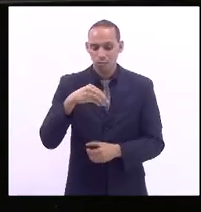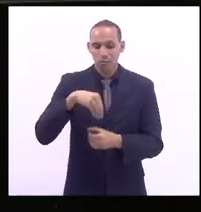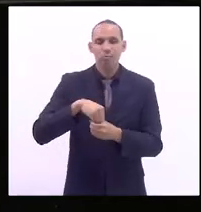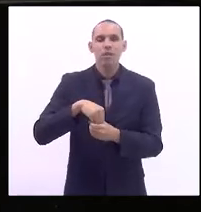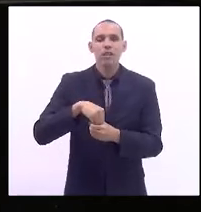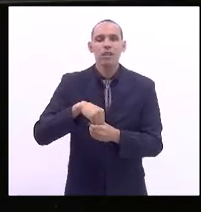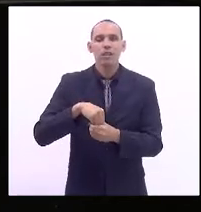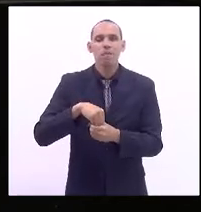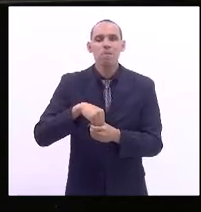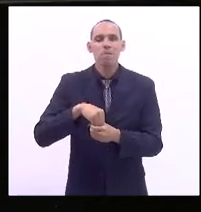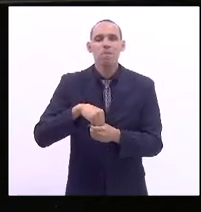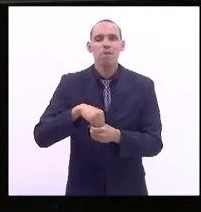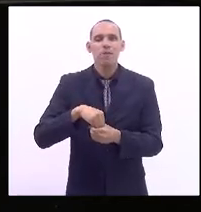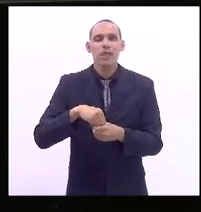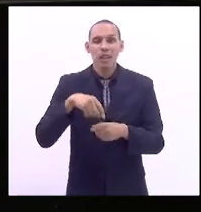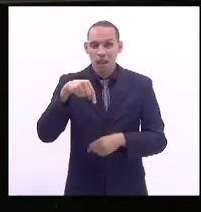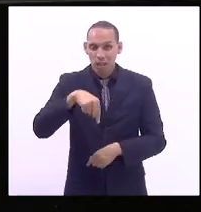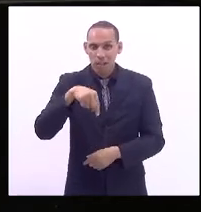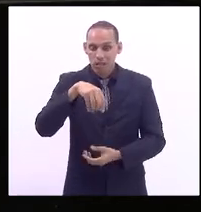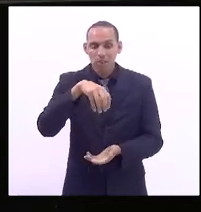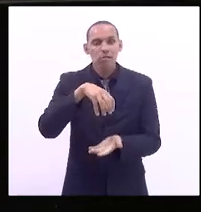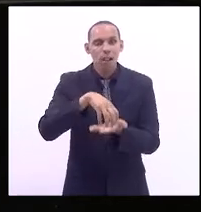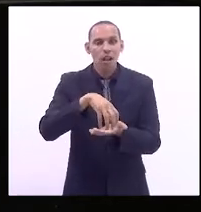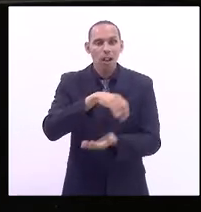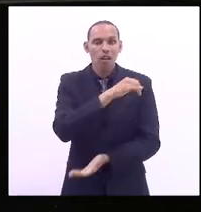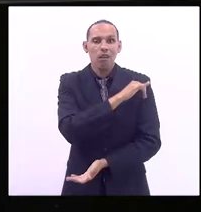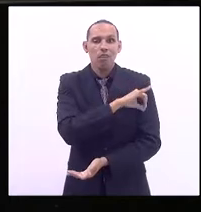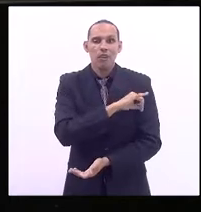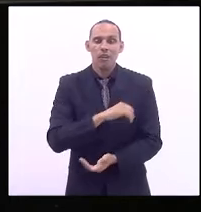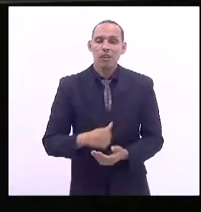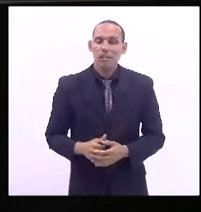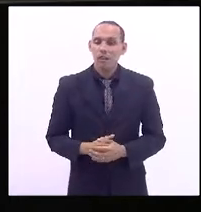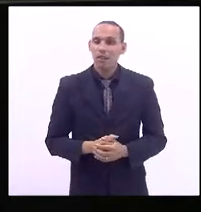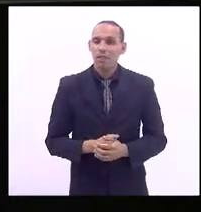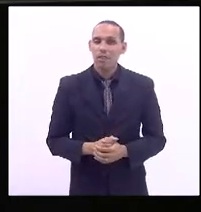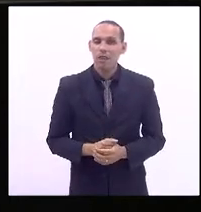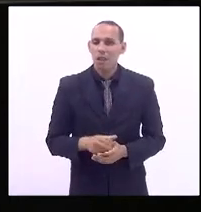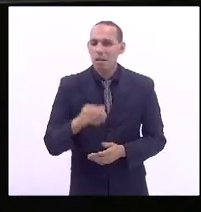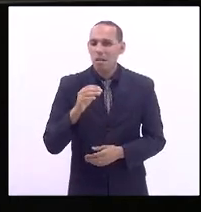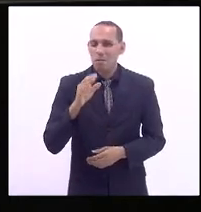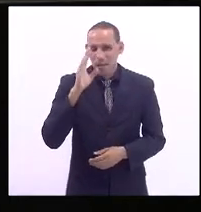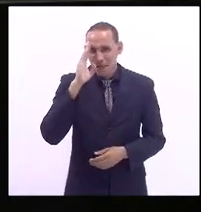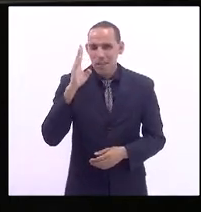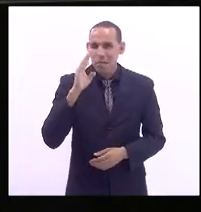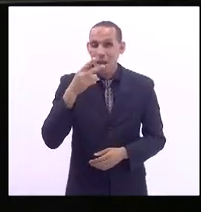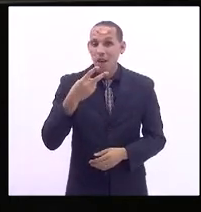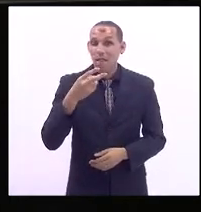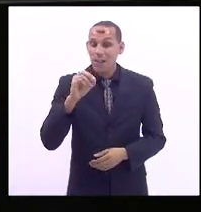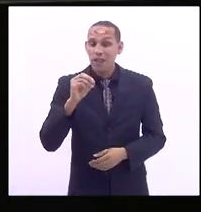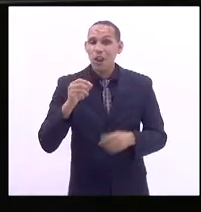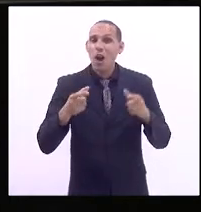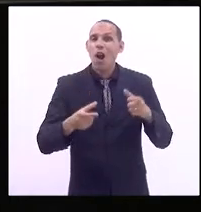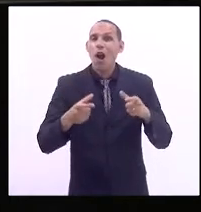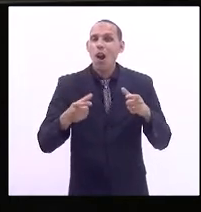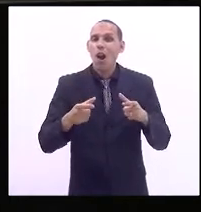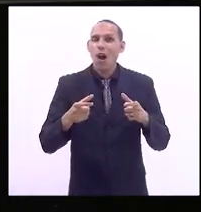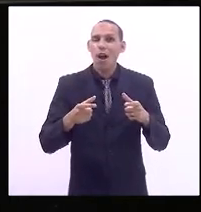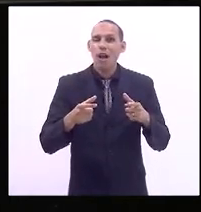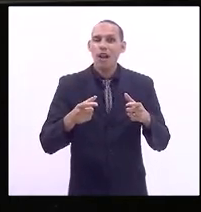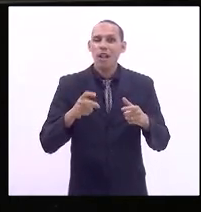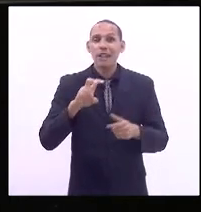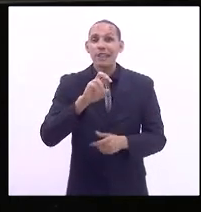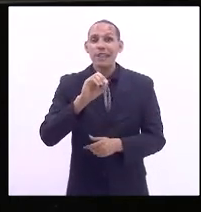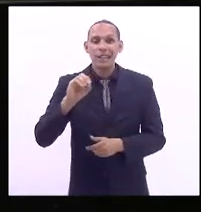localizados no centro do Rio de Janeiro mais precisamente vinte dele cerca de